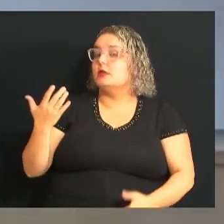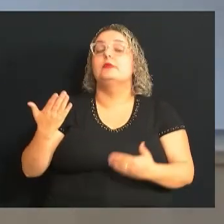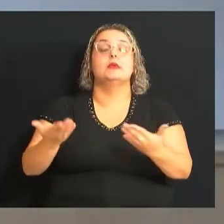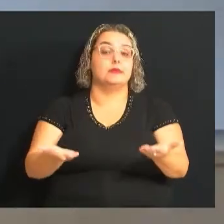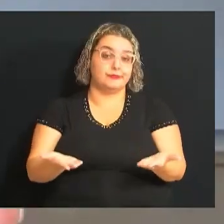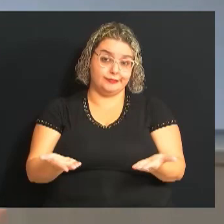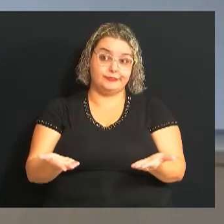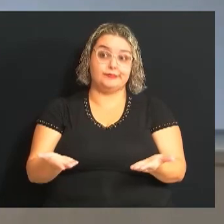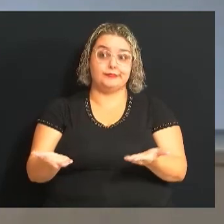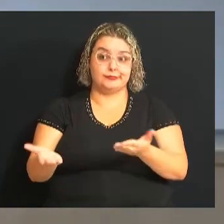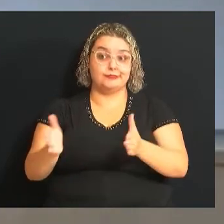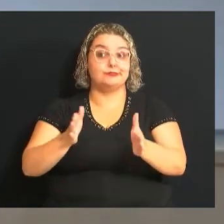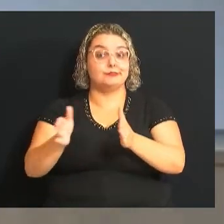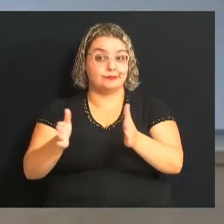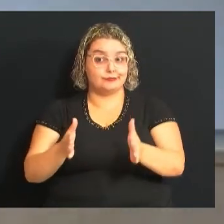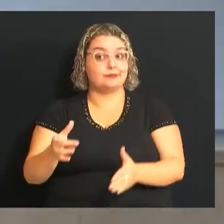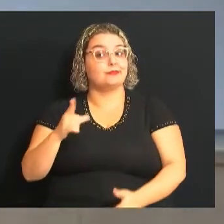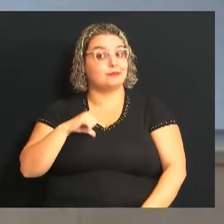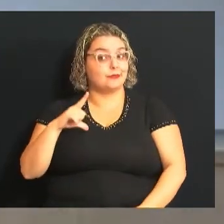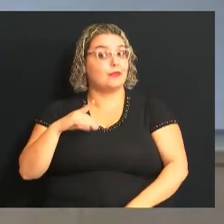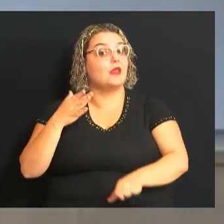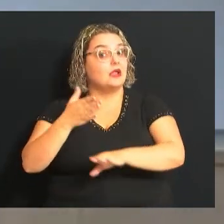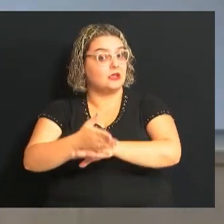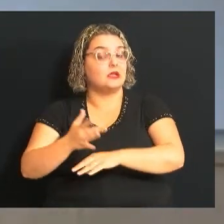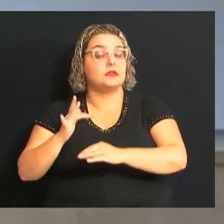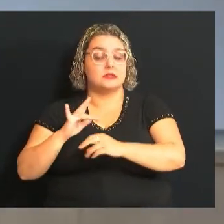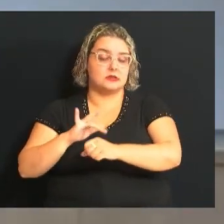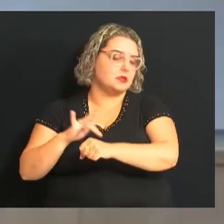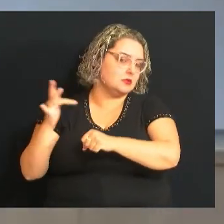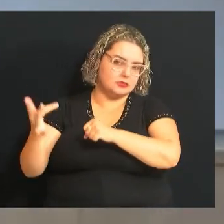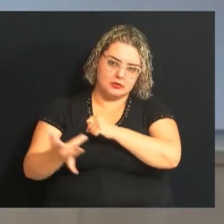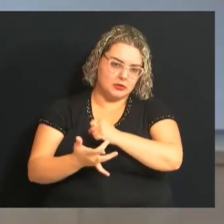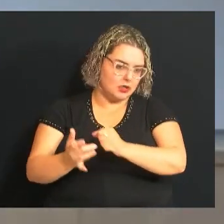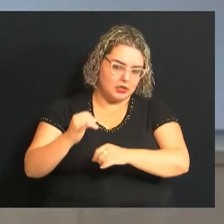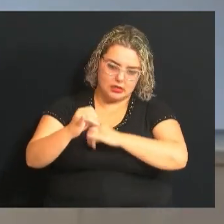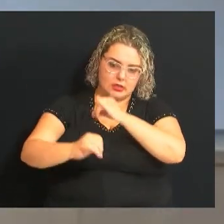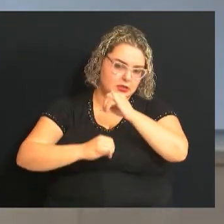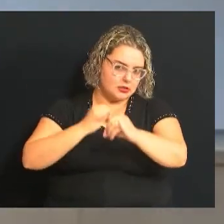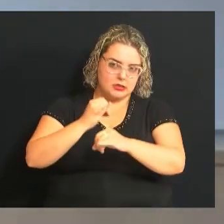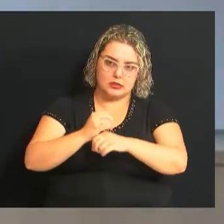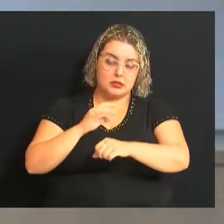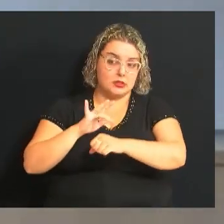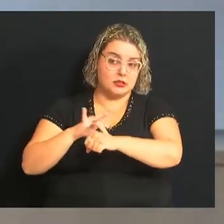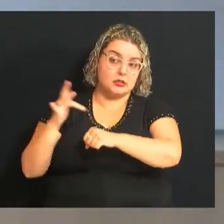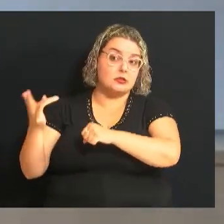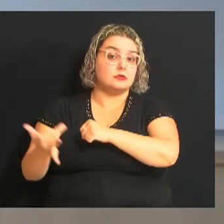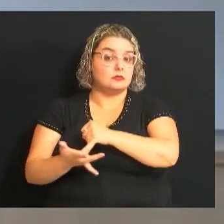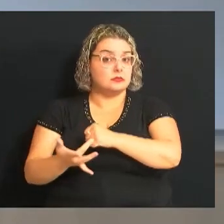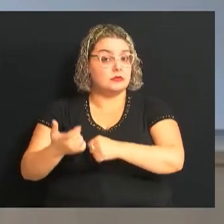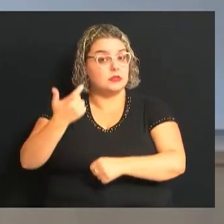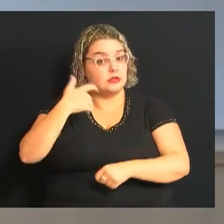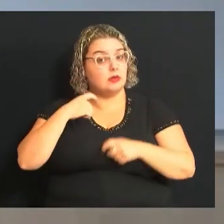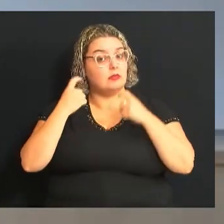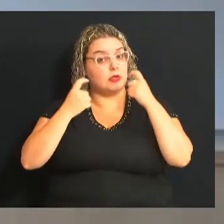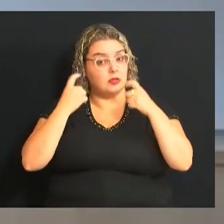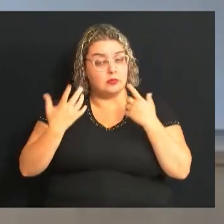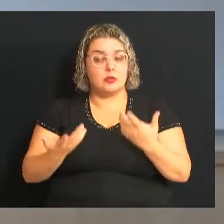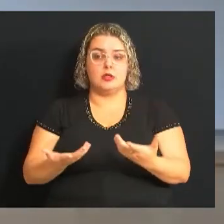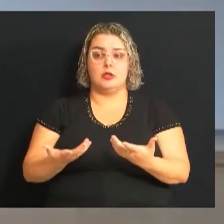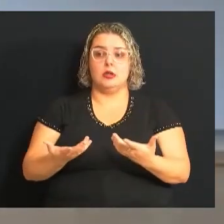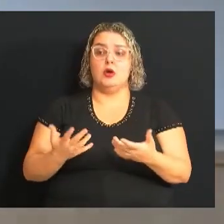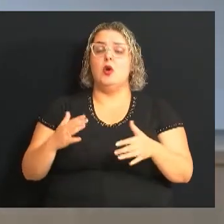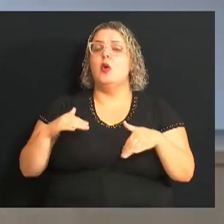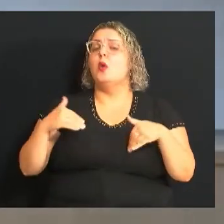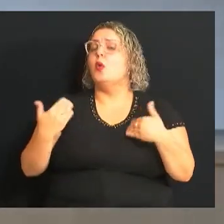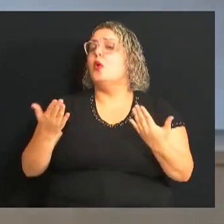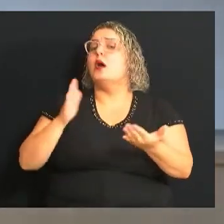estão grandinhos para ter acesso à rede, enfim, à internet, às redes sociais. E eu fico um pouco preocupada que leitura eles